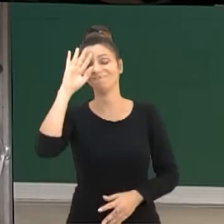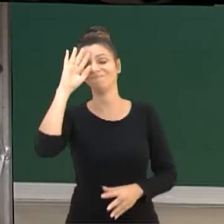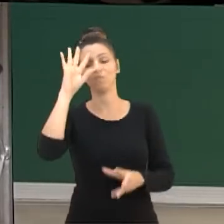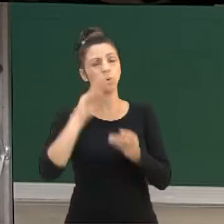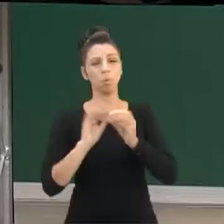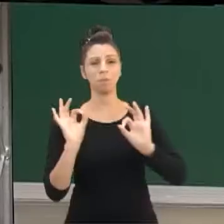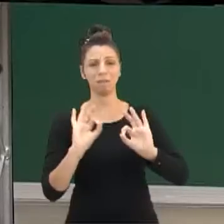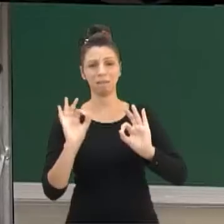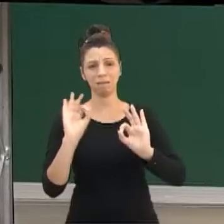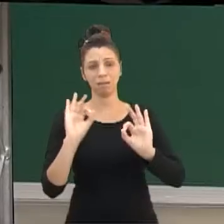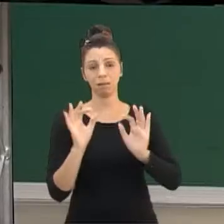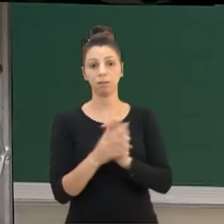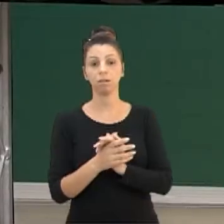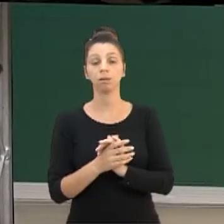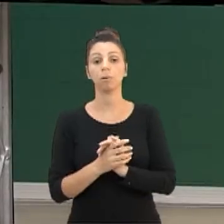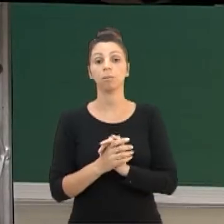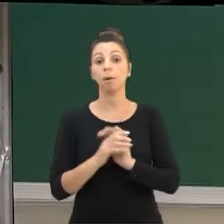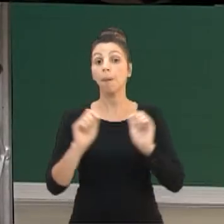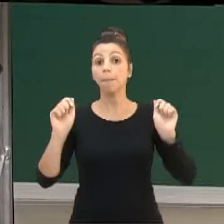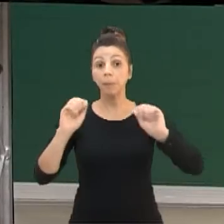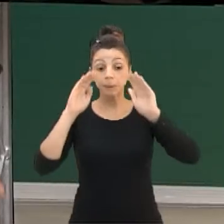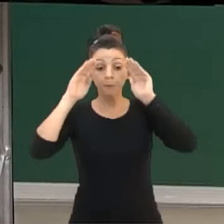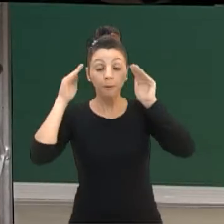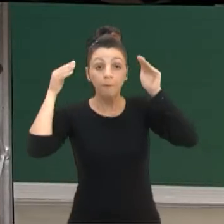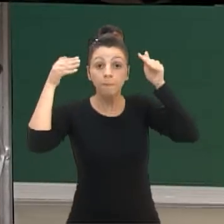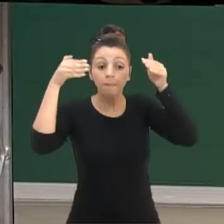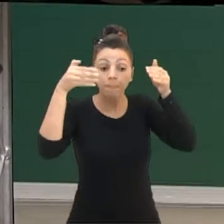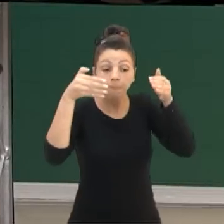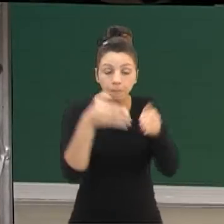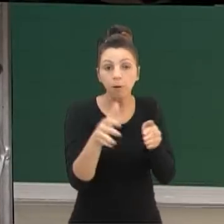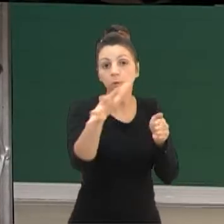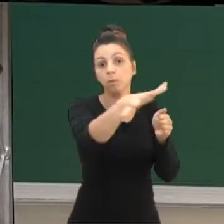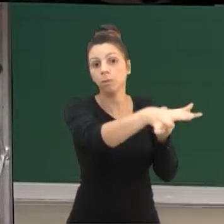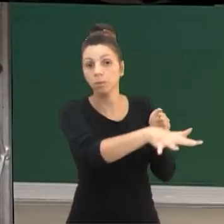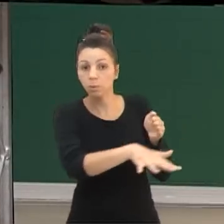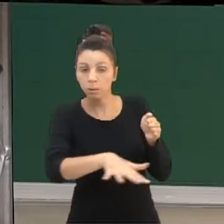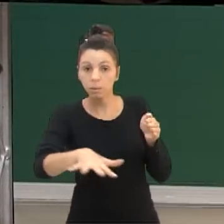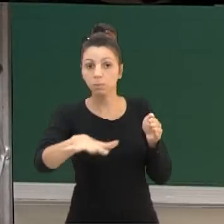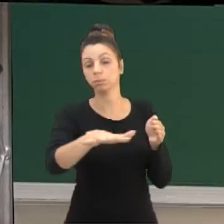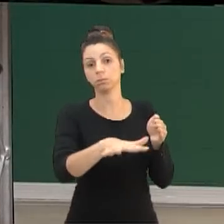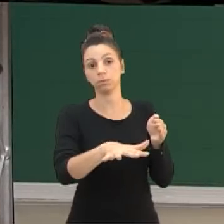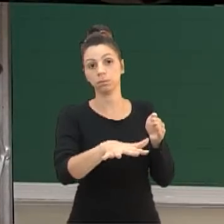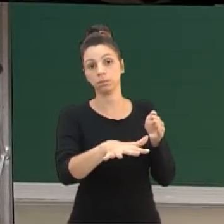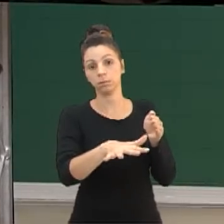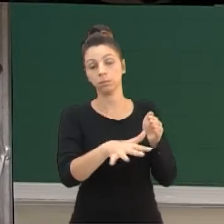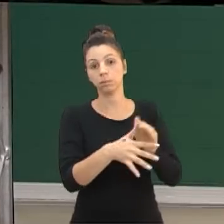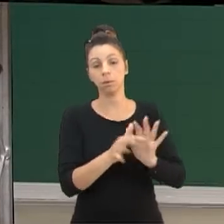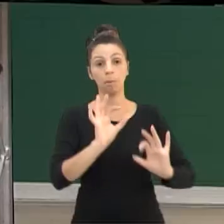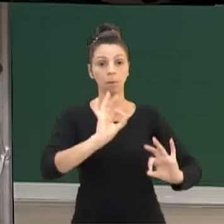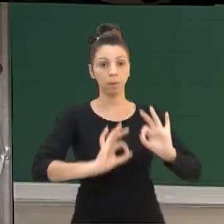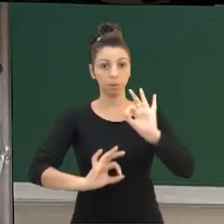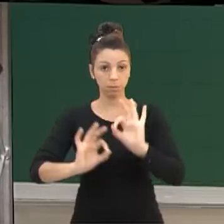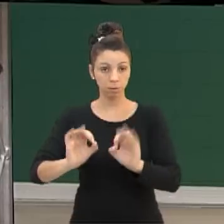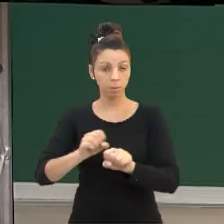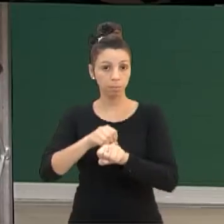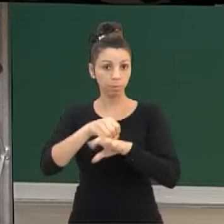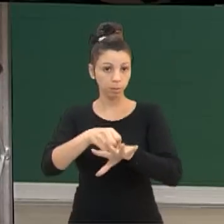não se refere a esse público. Então, eu tenho que ver quem é o interlocutor no momento de elaborar um